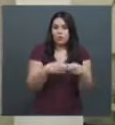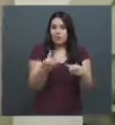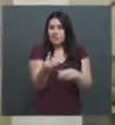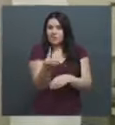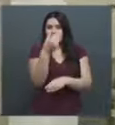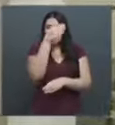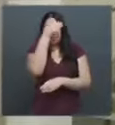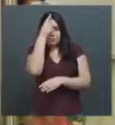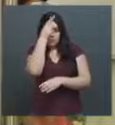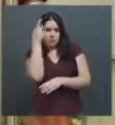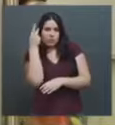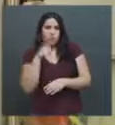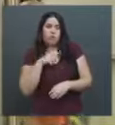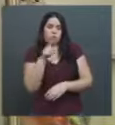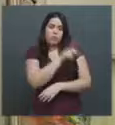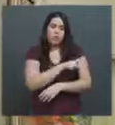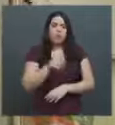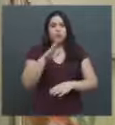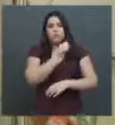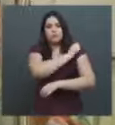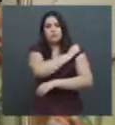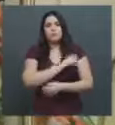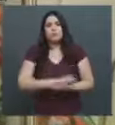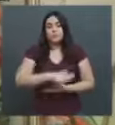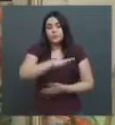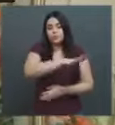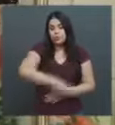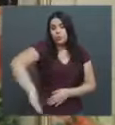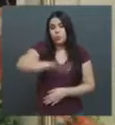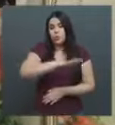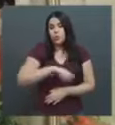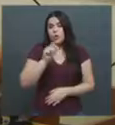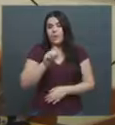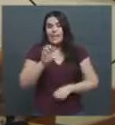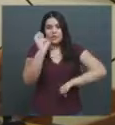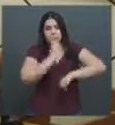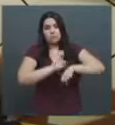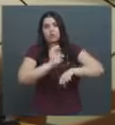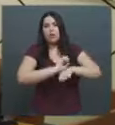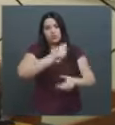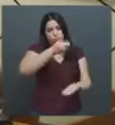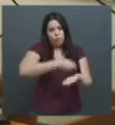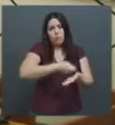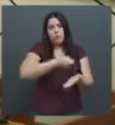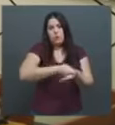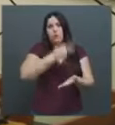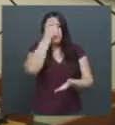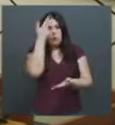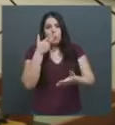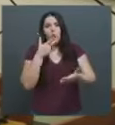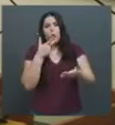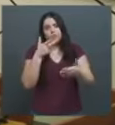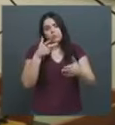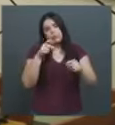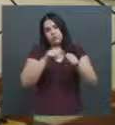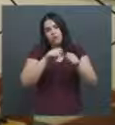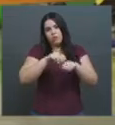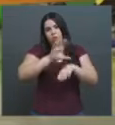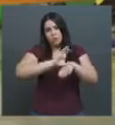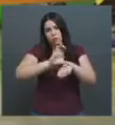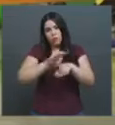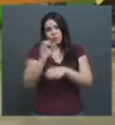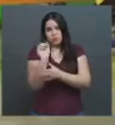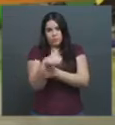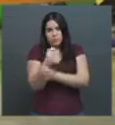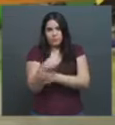6 pessoas, entre professores e alunos. O espaço é local de estágio obrigatório para os futuros fisioterapeutas formados pela UFO.